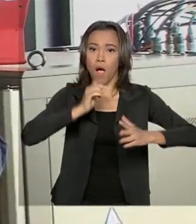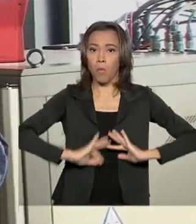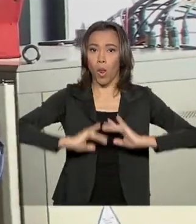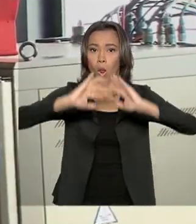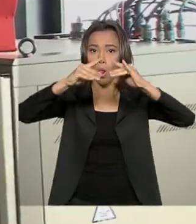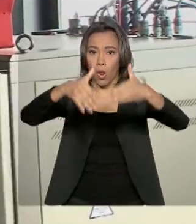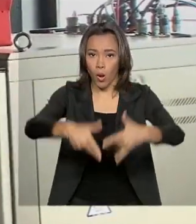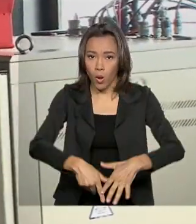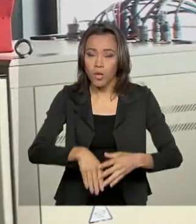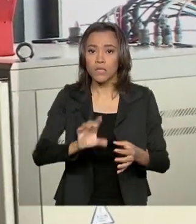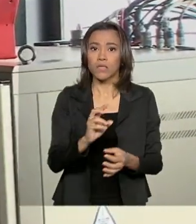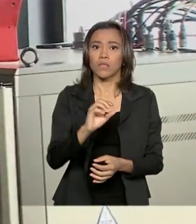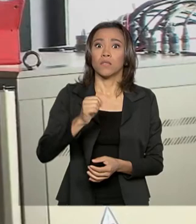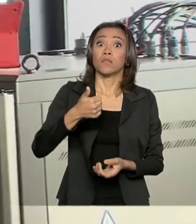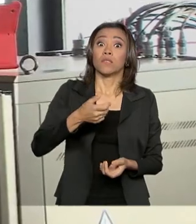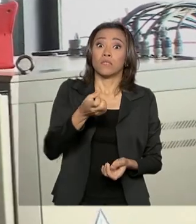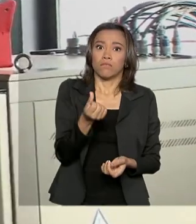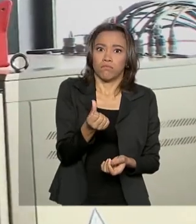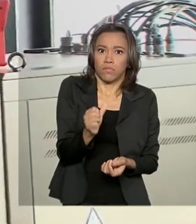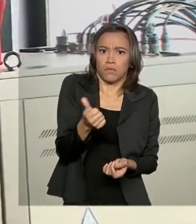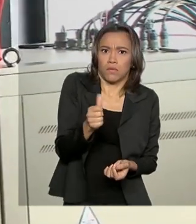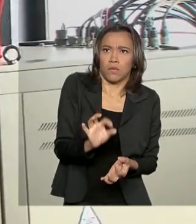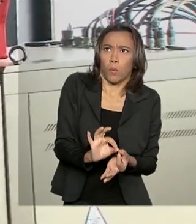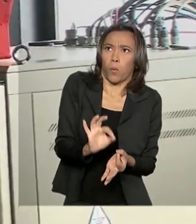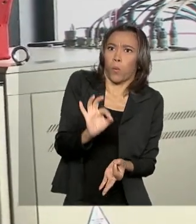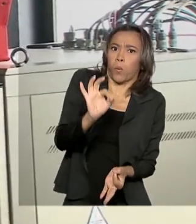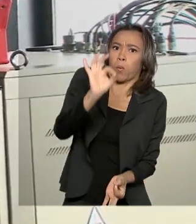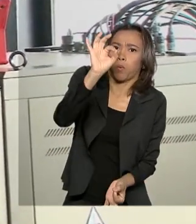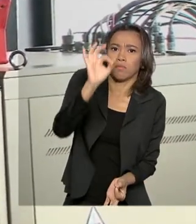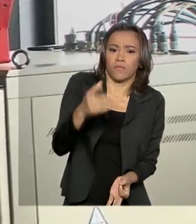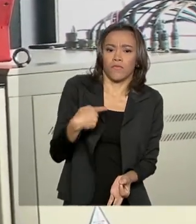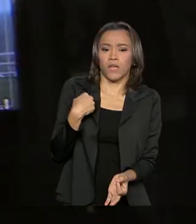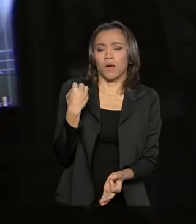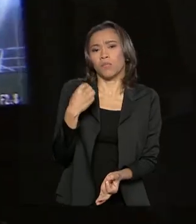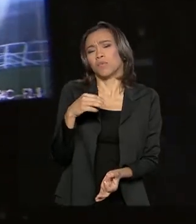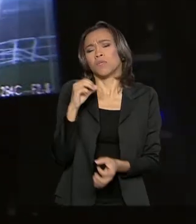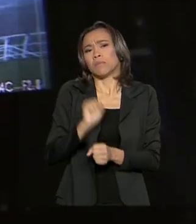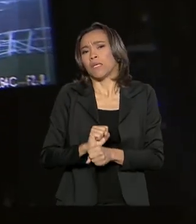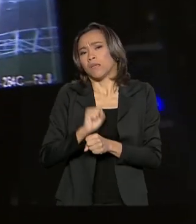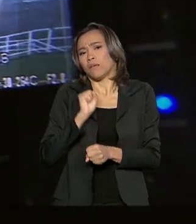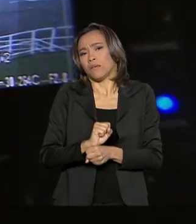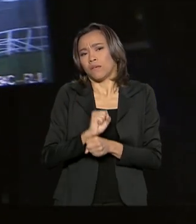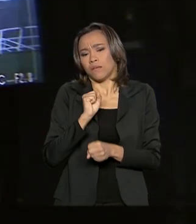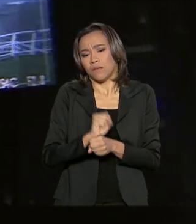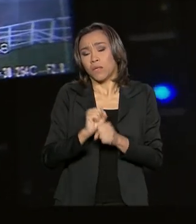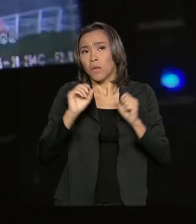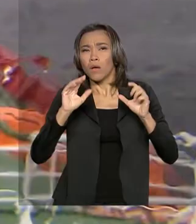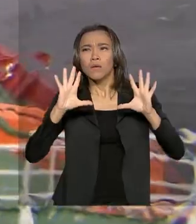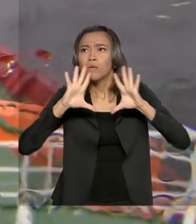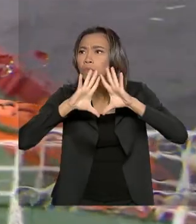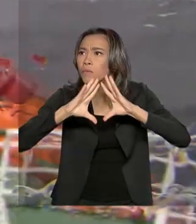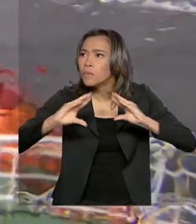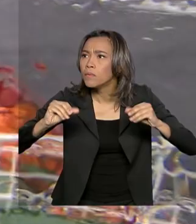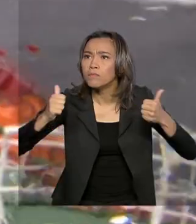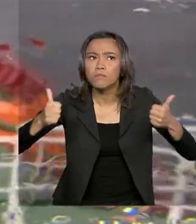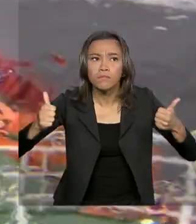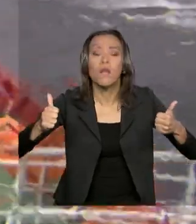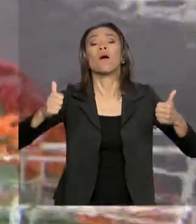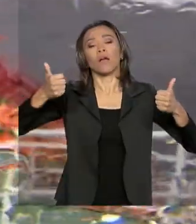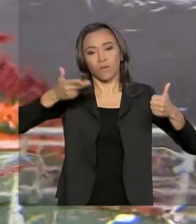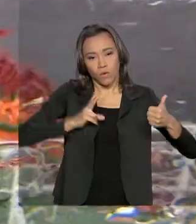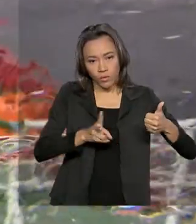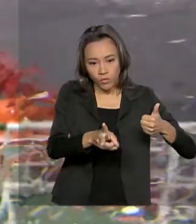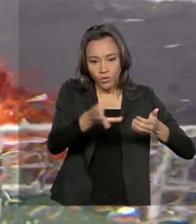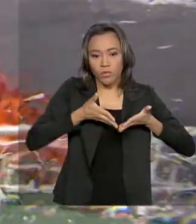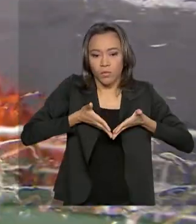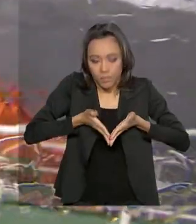esperar o mar acalmar. Ficamos 31 horas parados. Quando o tempo melhorou, finalmente seguimos em frente e entramos